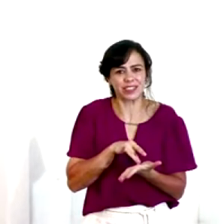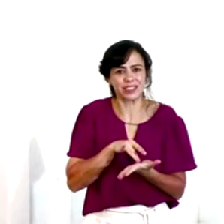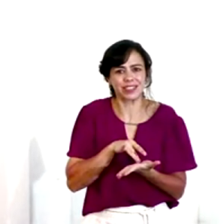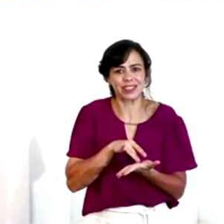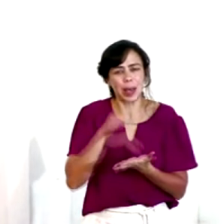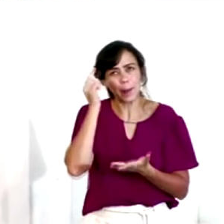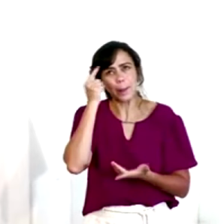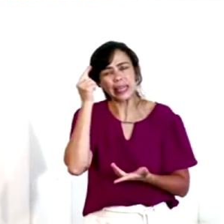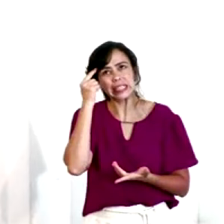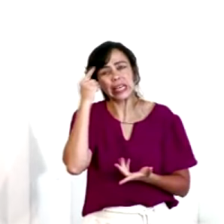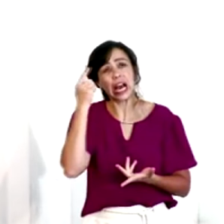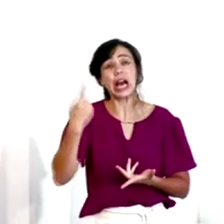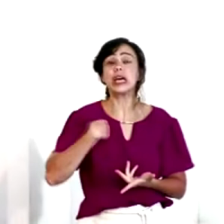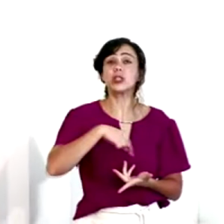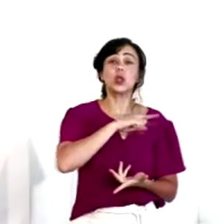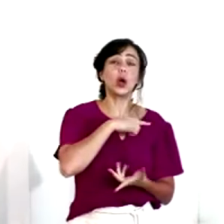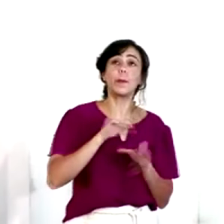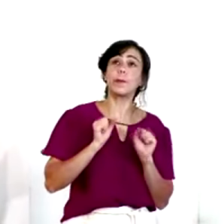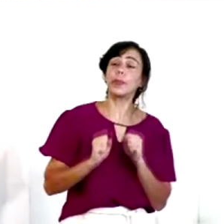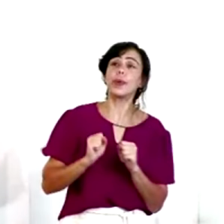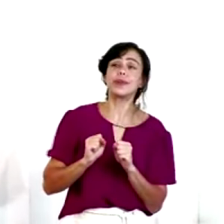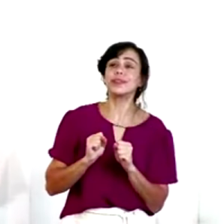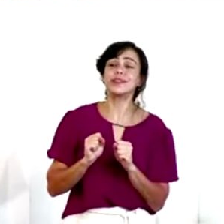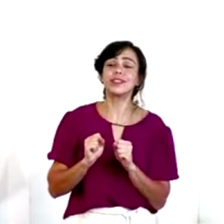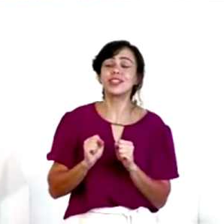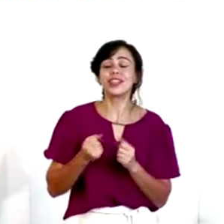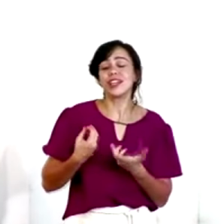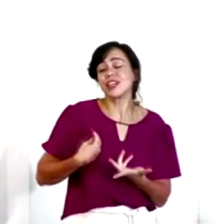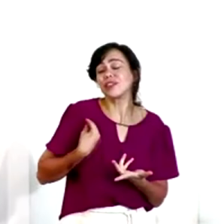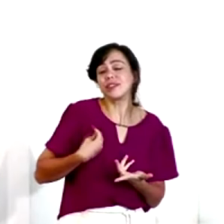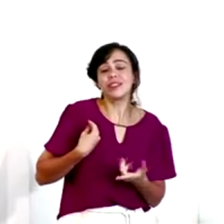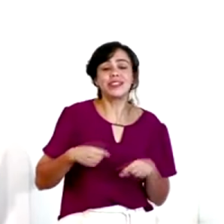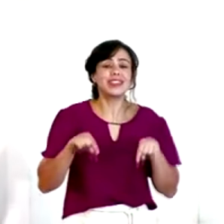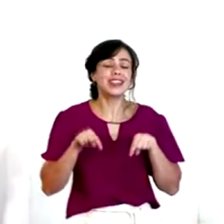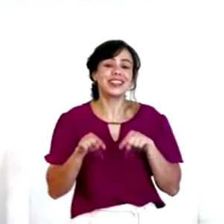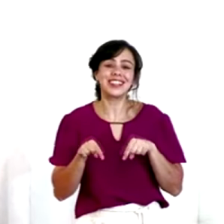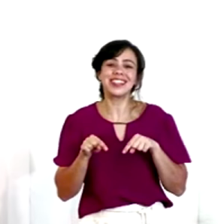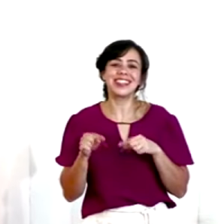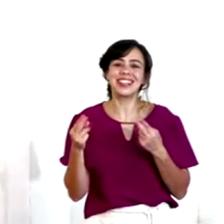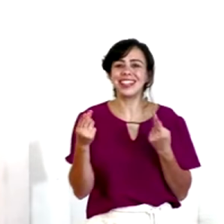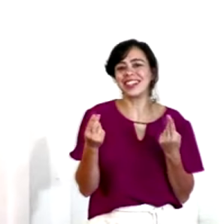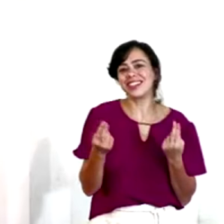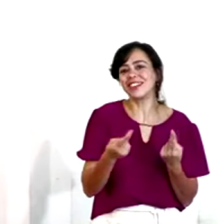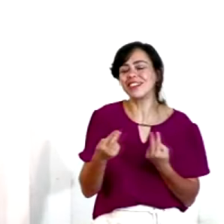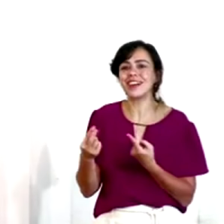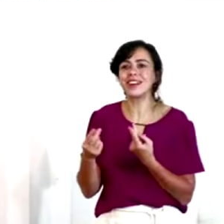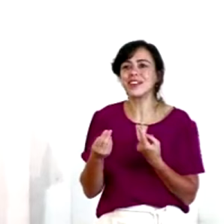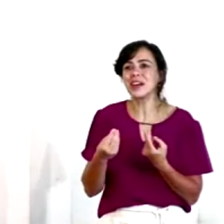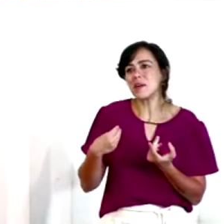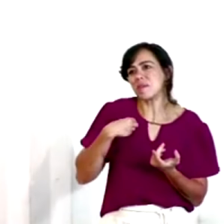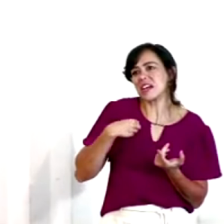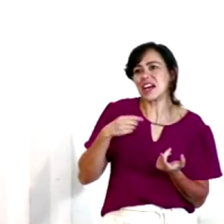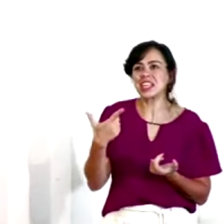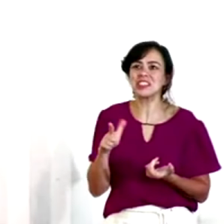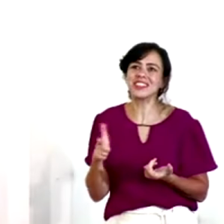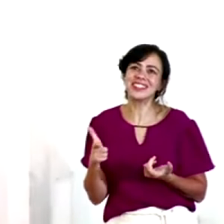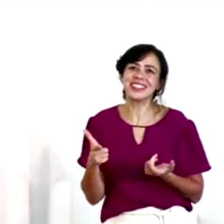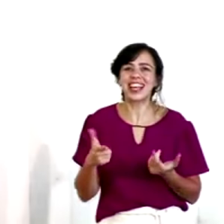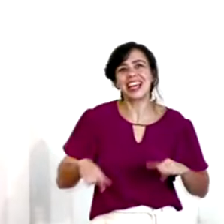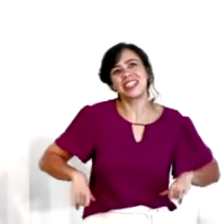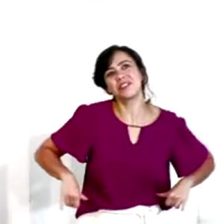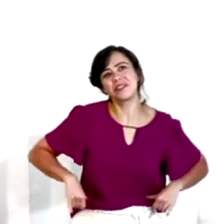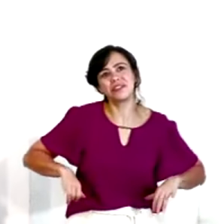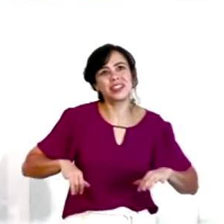achamos que podemos viver num paraíso antes do pecado, sem sofrimento, mas o texto nos